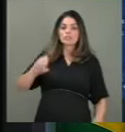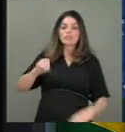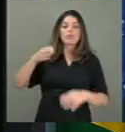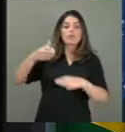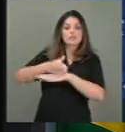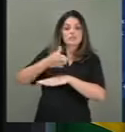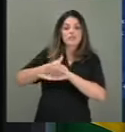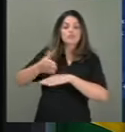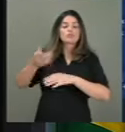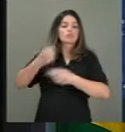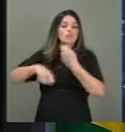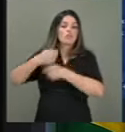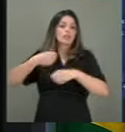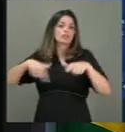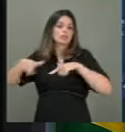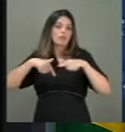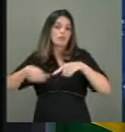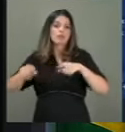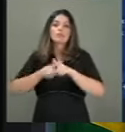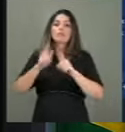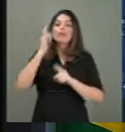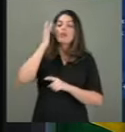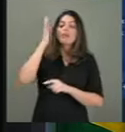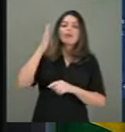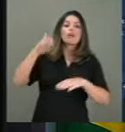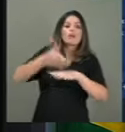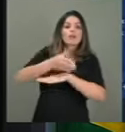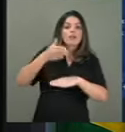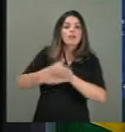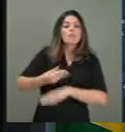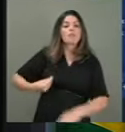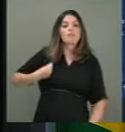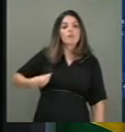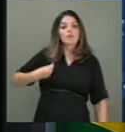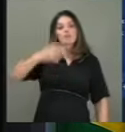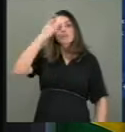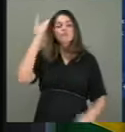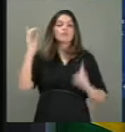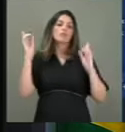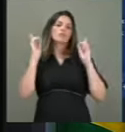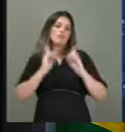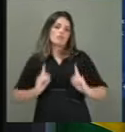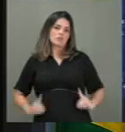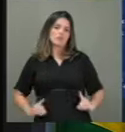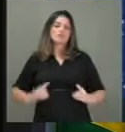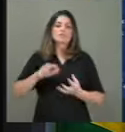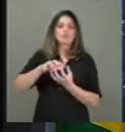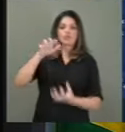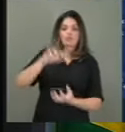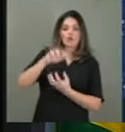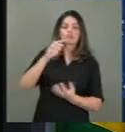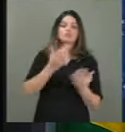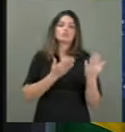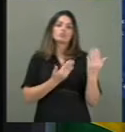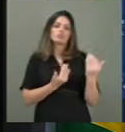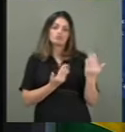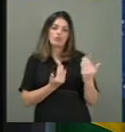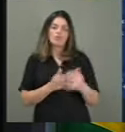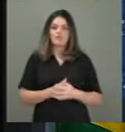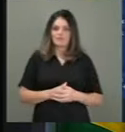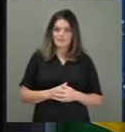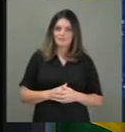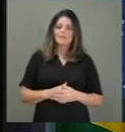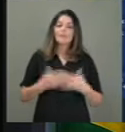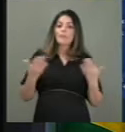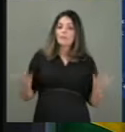a facilitação do acesso e da precisa de pessoas com deficiência de idosos e de jovens entre o outro